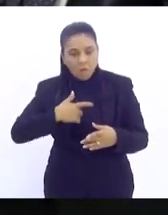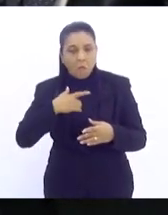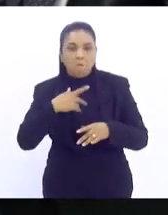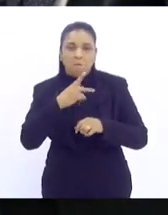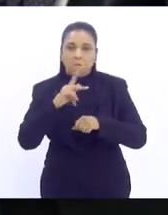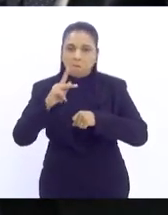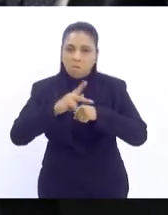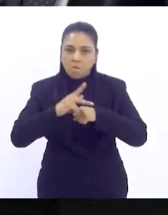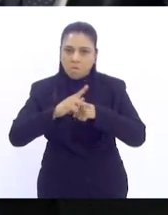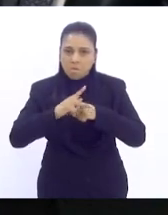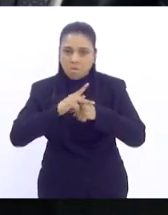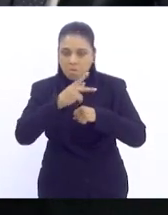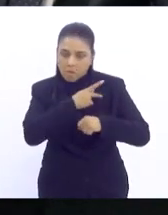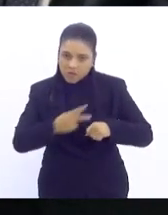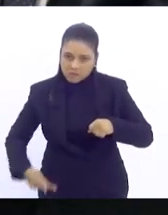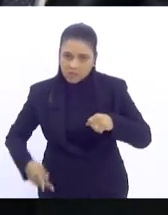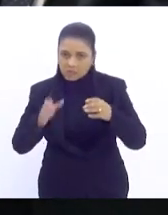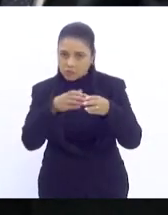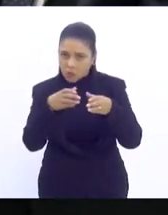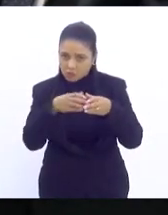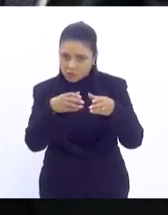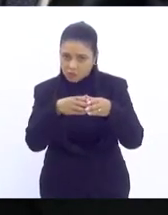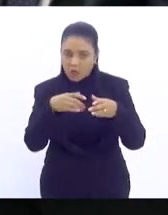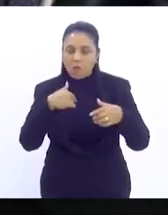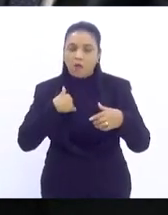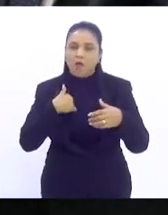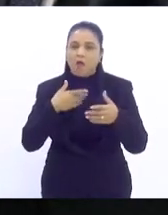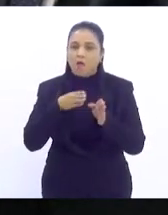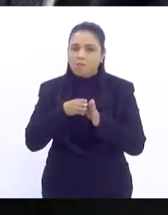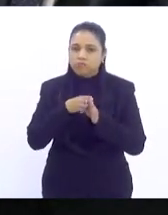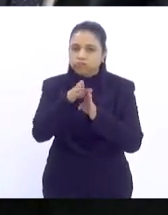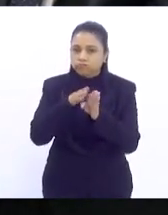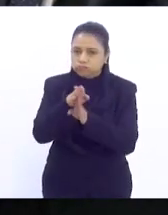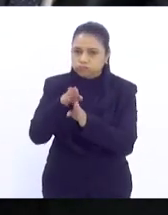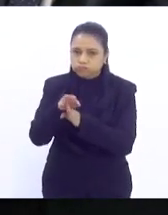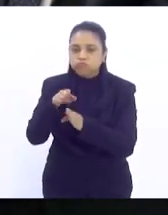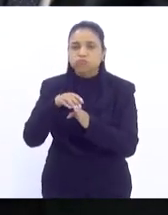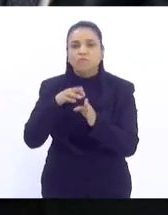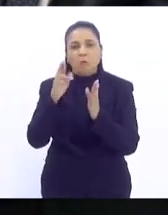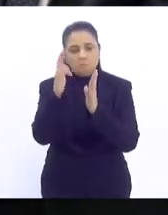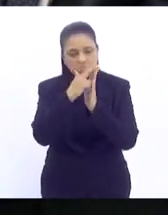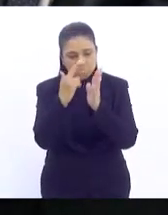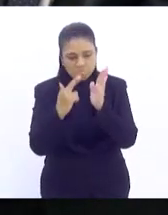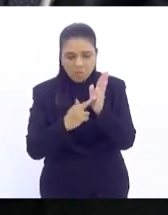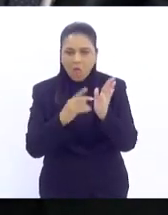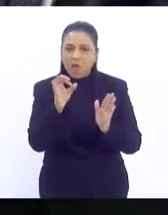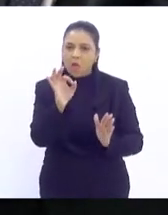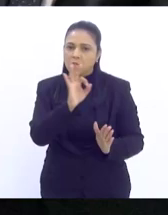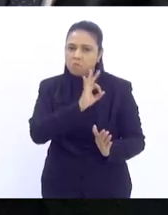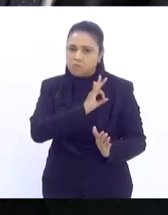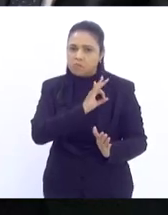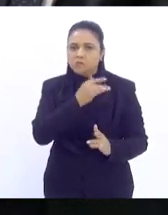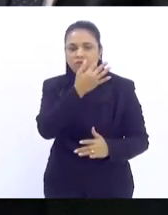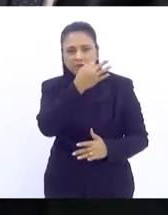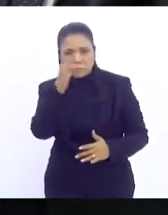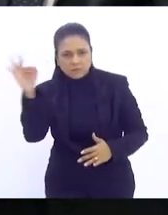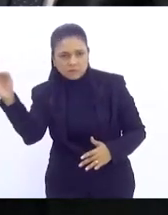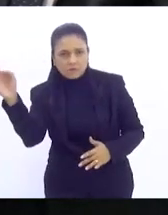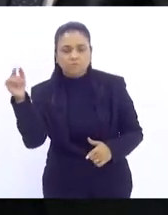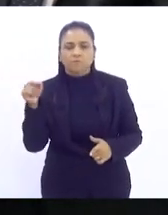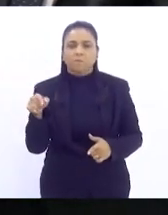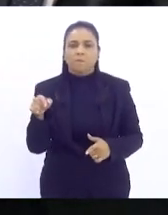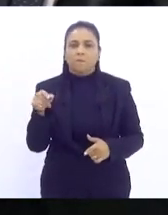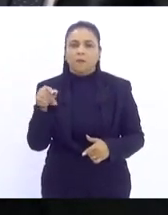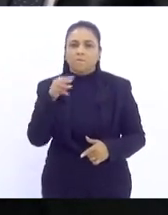da Comissão de Meio Ambiente foi de que a gente vivenciou mais alto Rigor possível por isso Federal o Ministério Público Federal